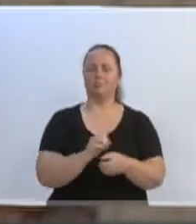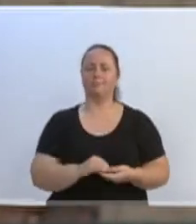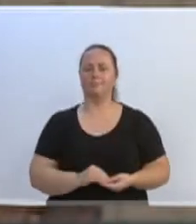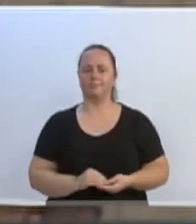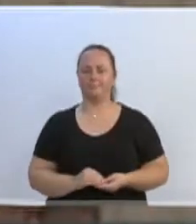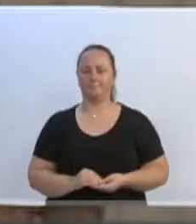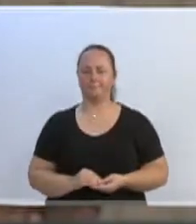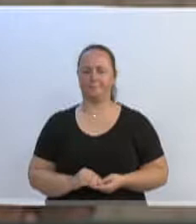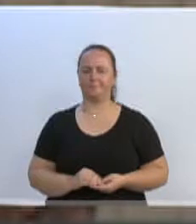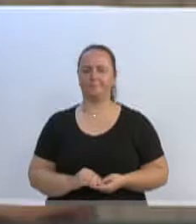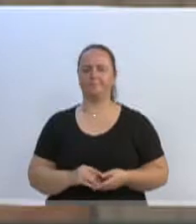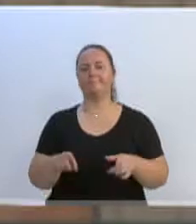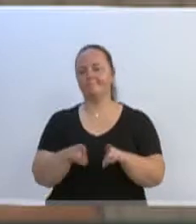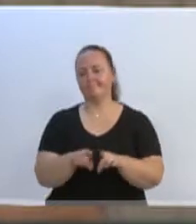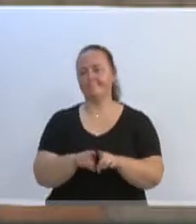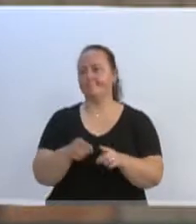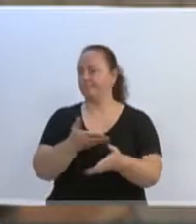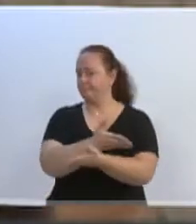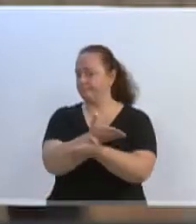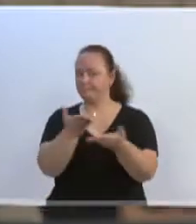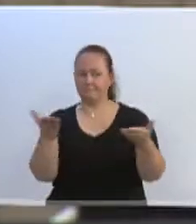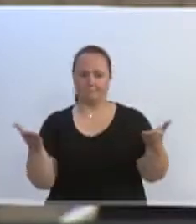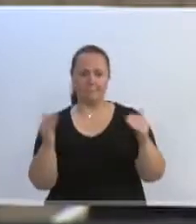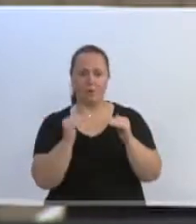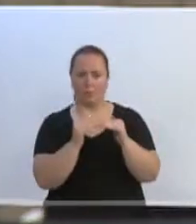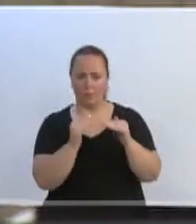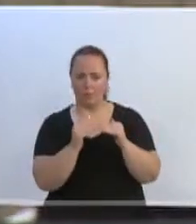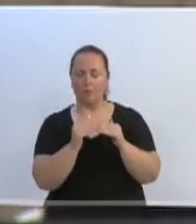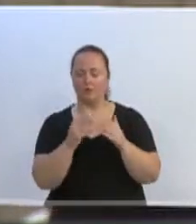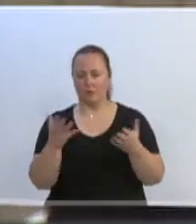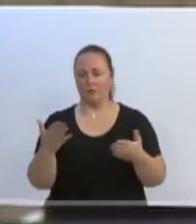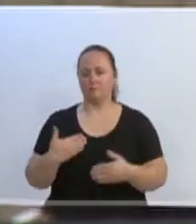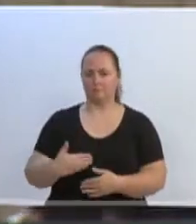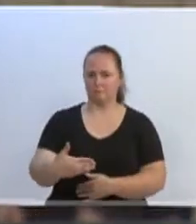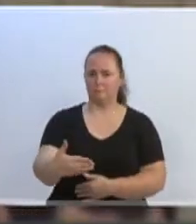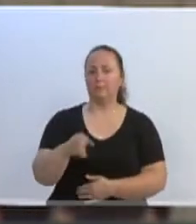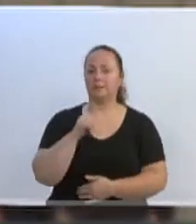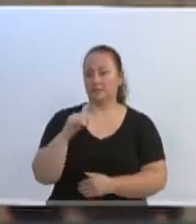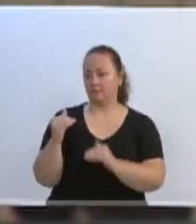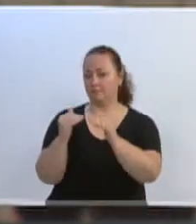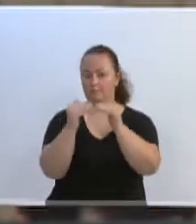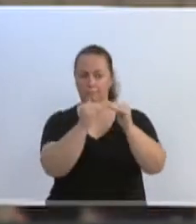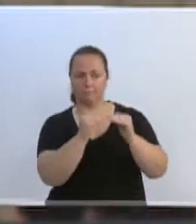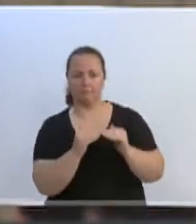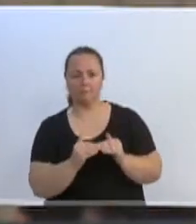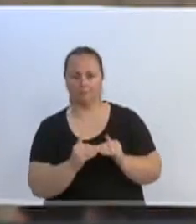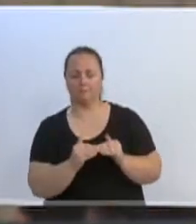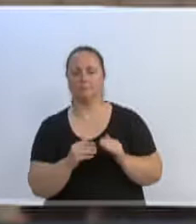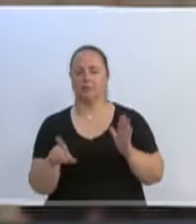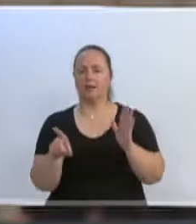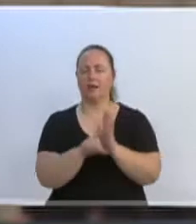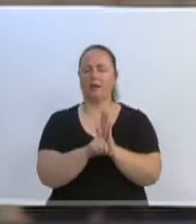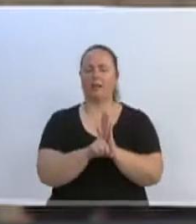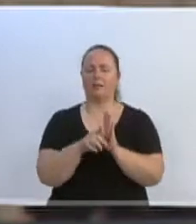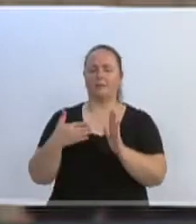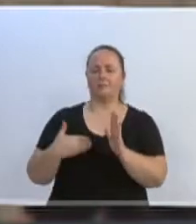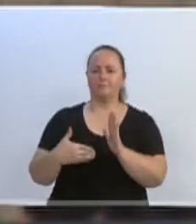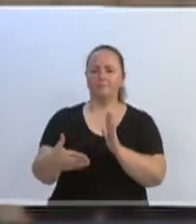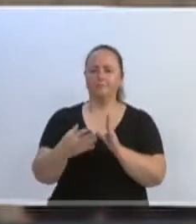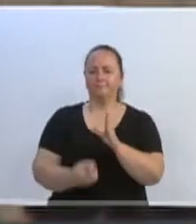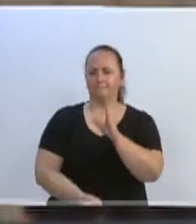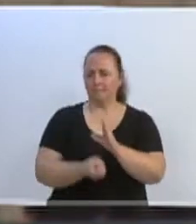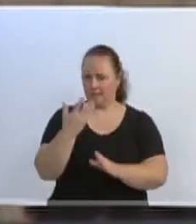também com a concordância de todos os vereadores isso será feito com a concordância de todos nessas leis que nós criamos